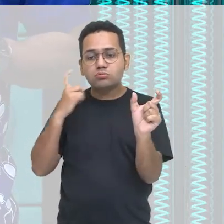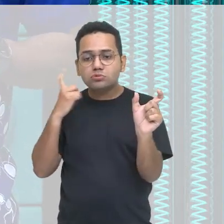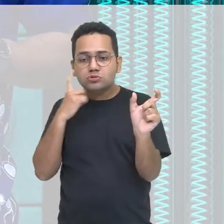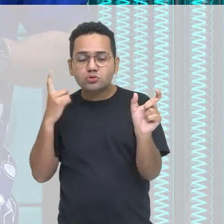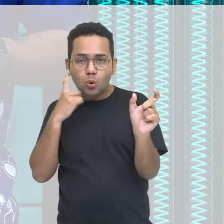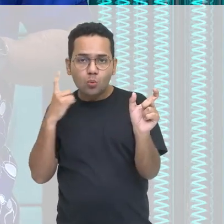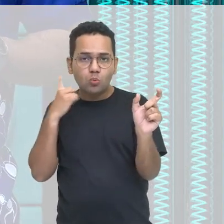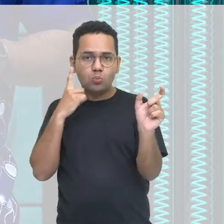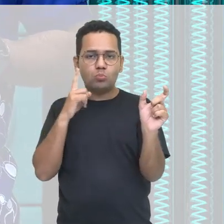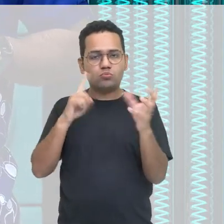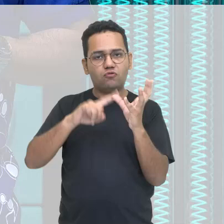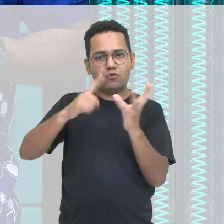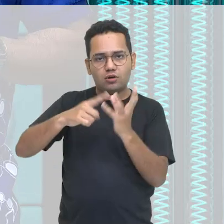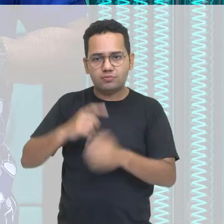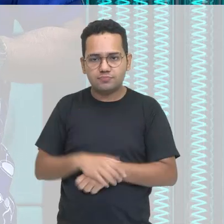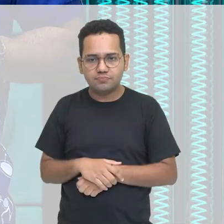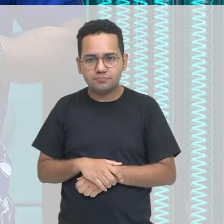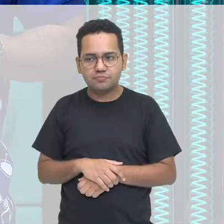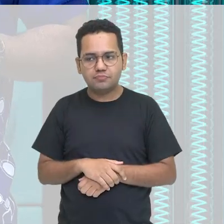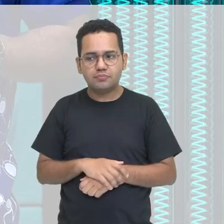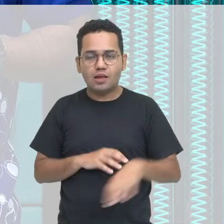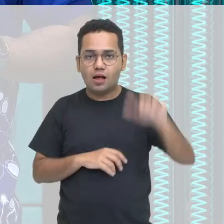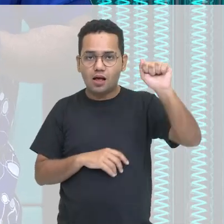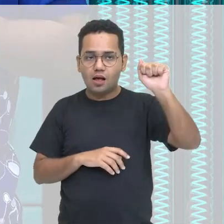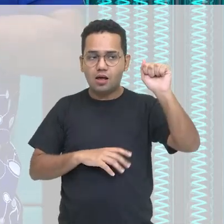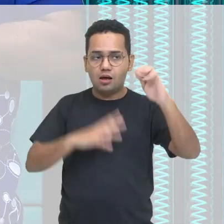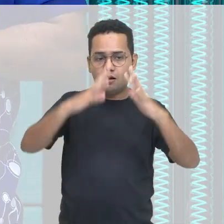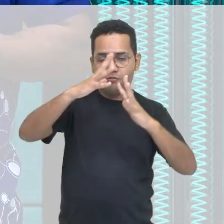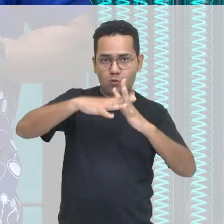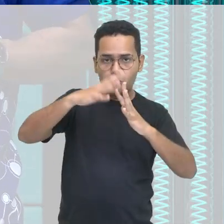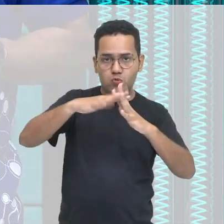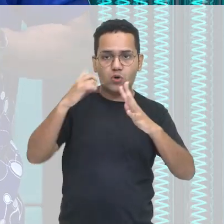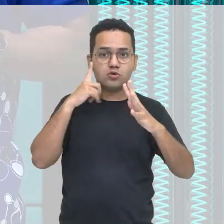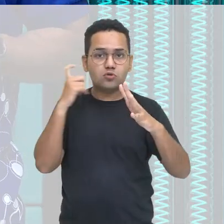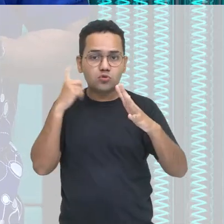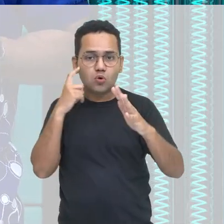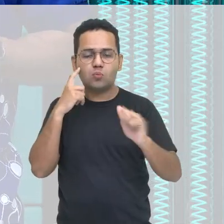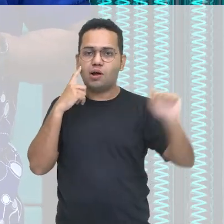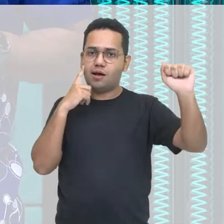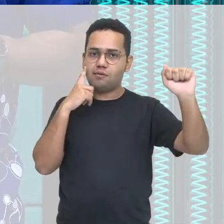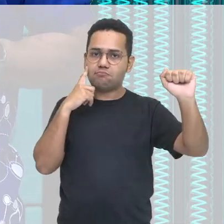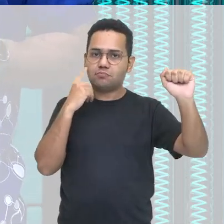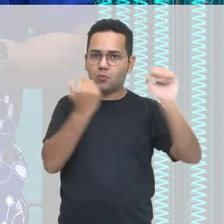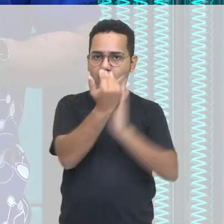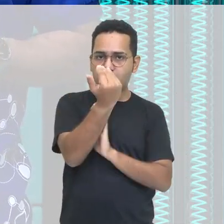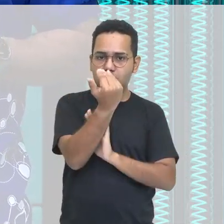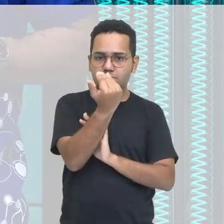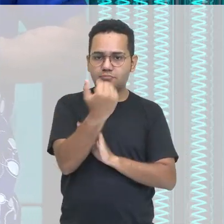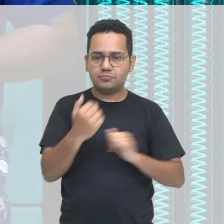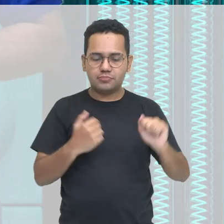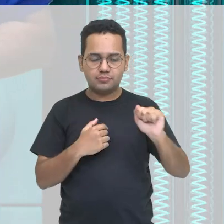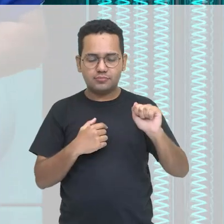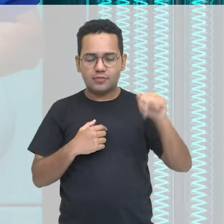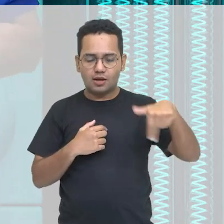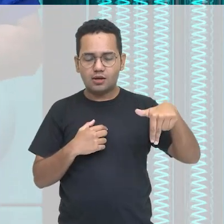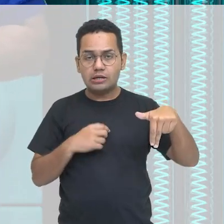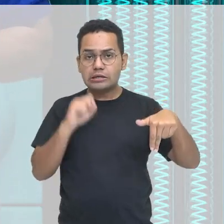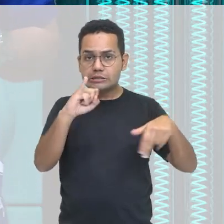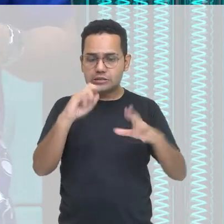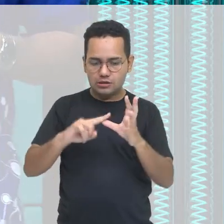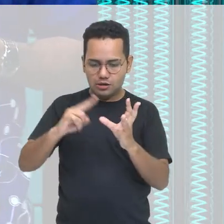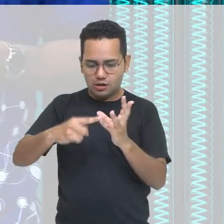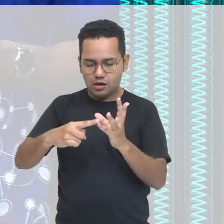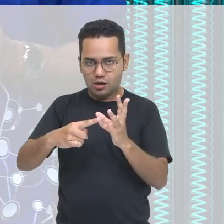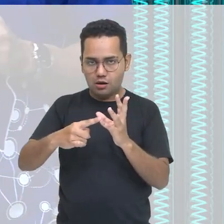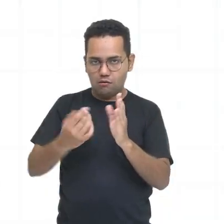som. Pelo som de consoante, é o A. Se a palavra na sequência começar com som de vogal, eu vou utilizar AN. Olha